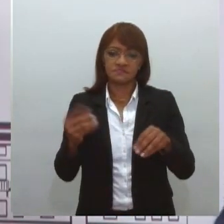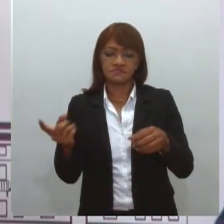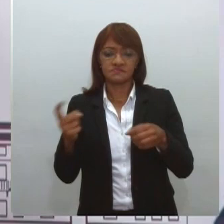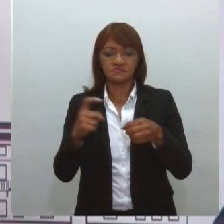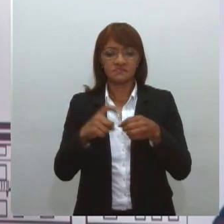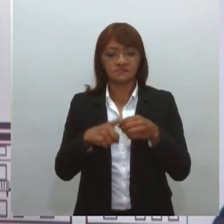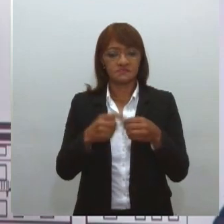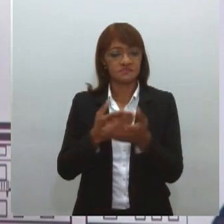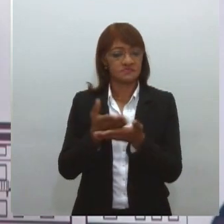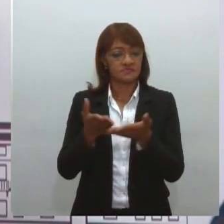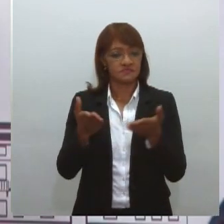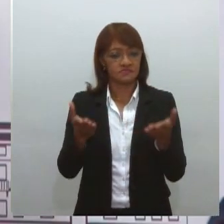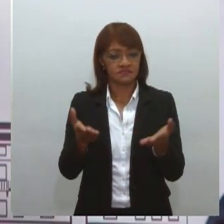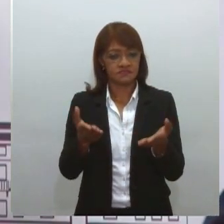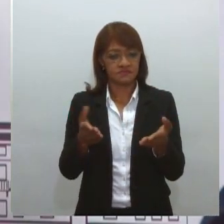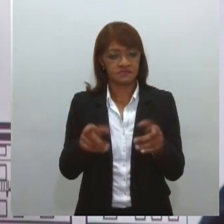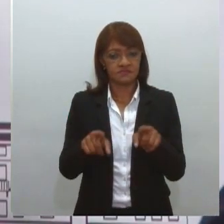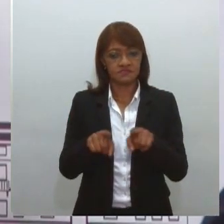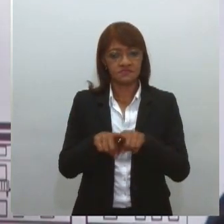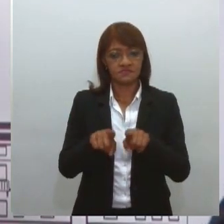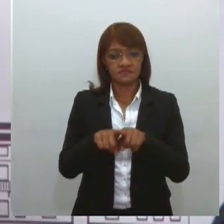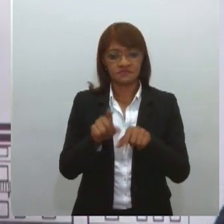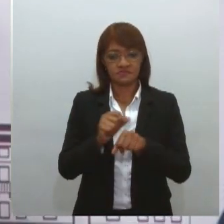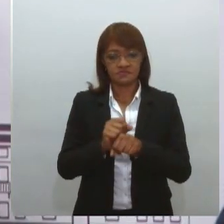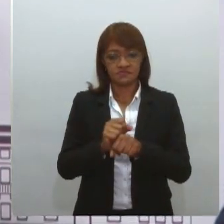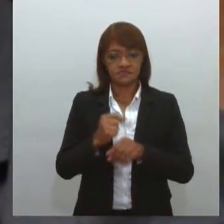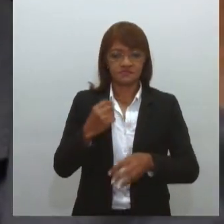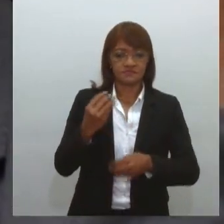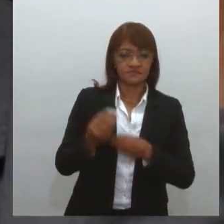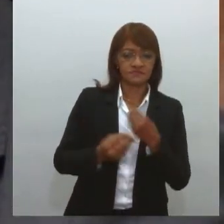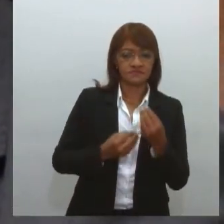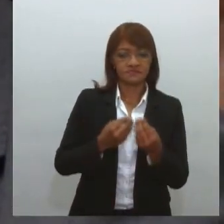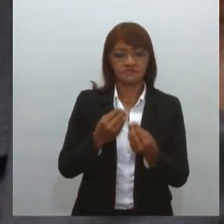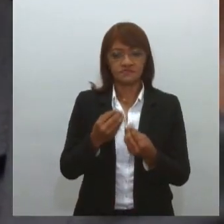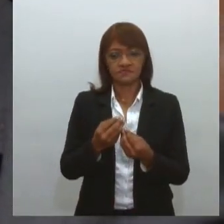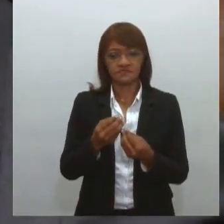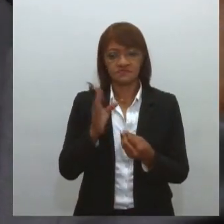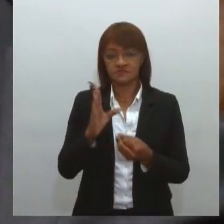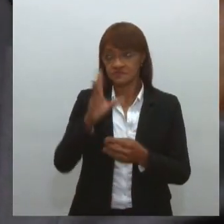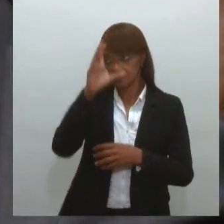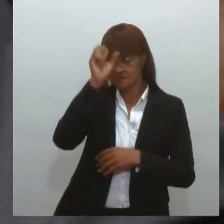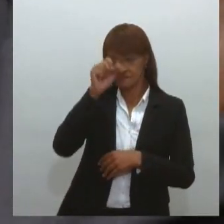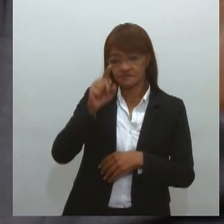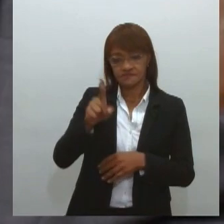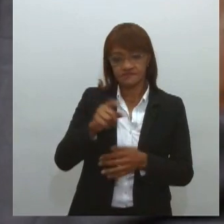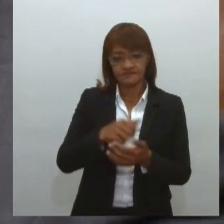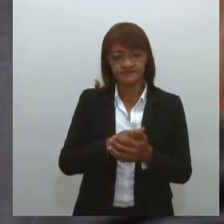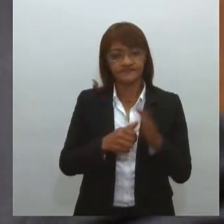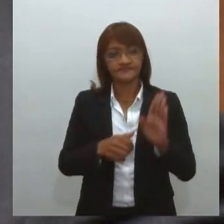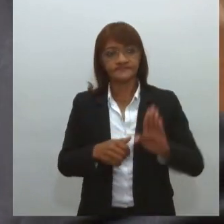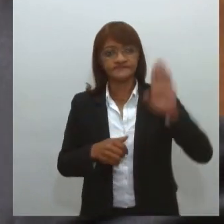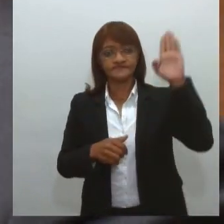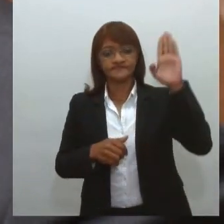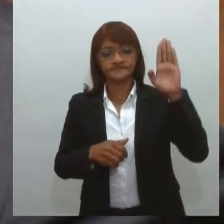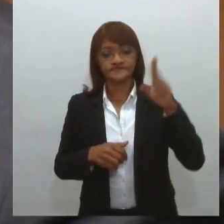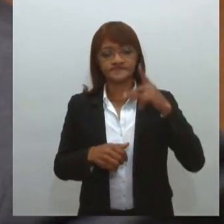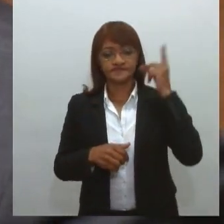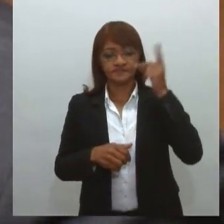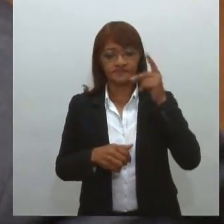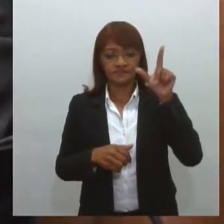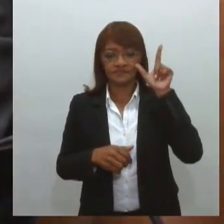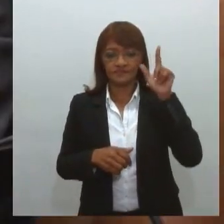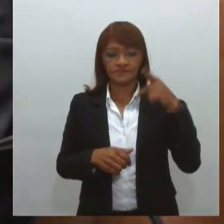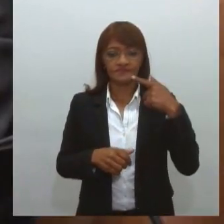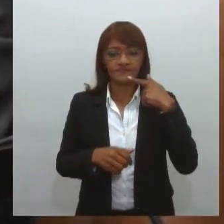também prejudicando o processo, né, de ensino e aprendizado. Pela questão de ordem, o deputado estadual Luciano Pimentel, além de saudar